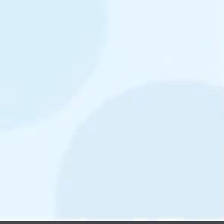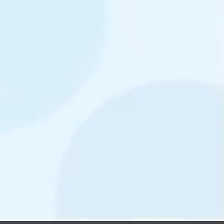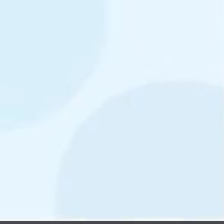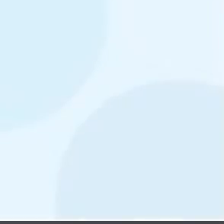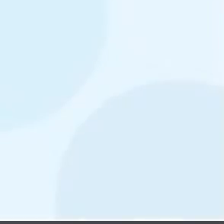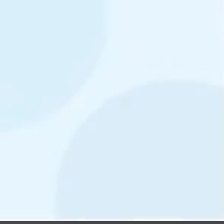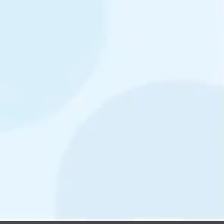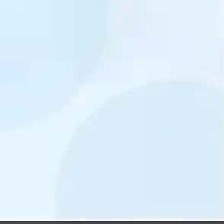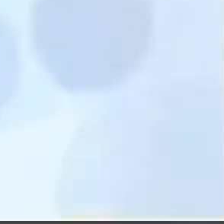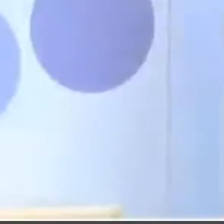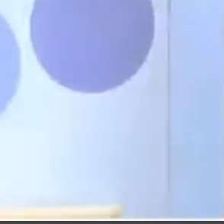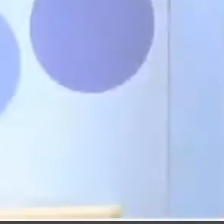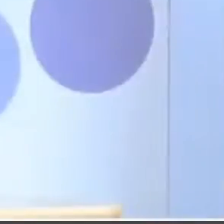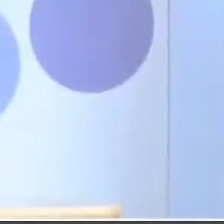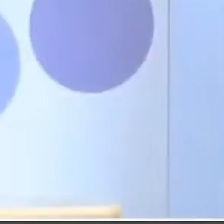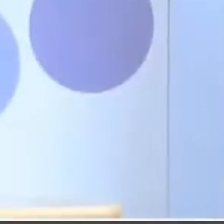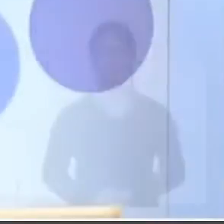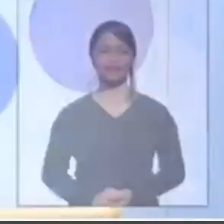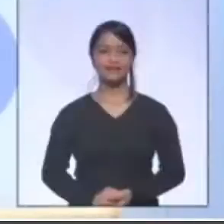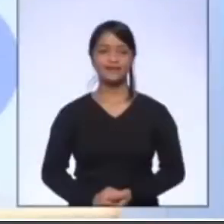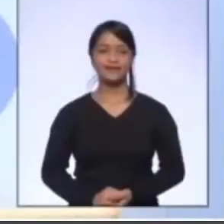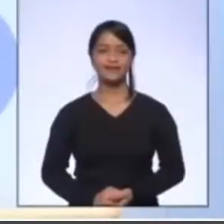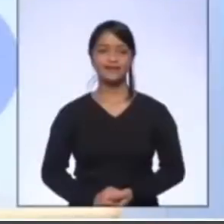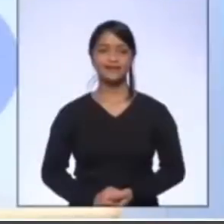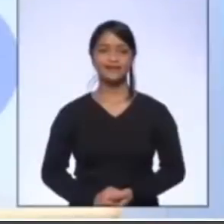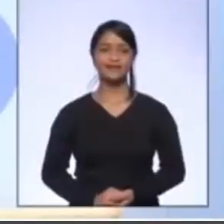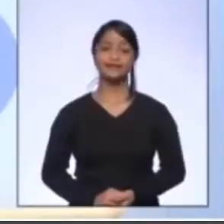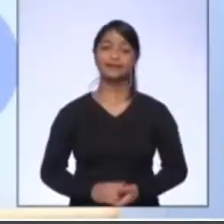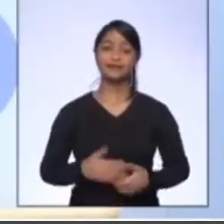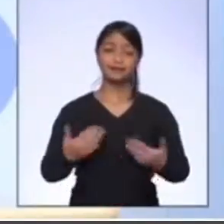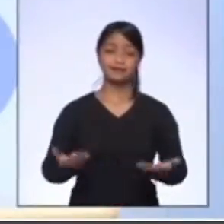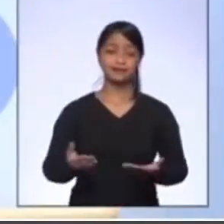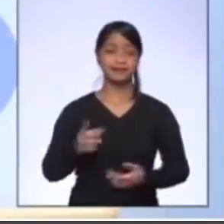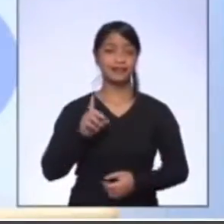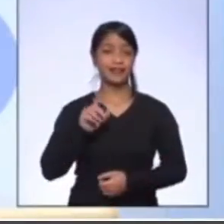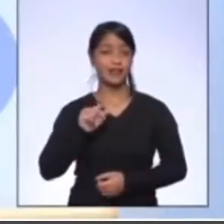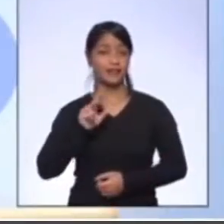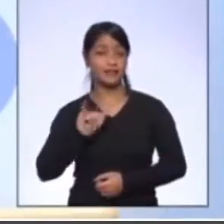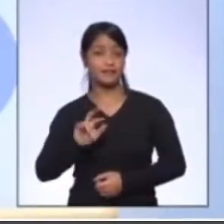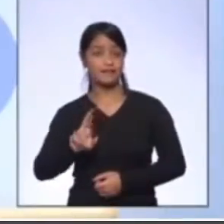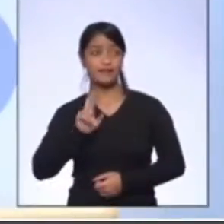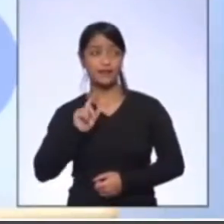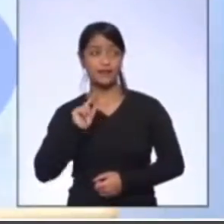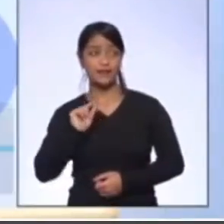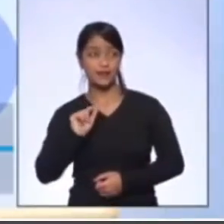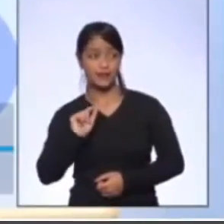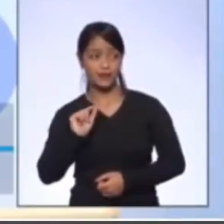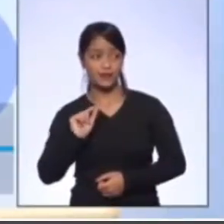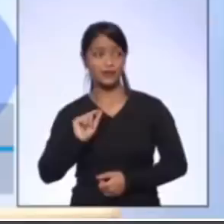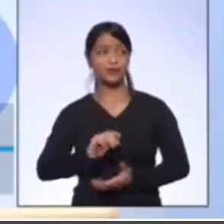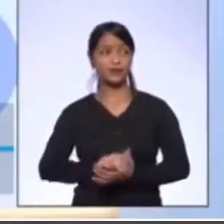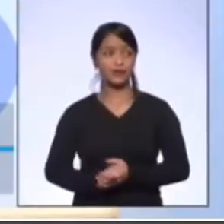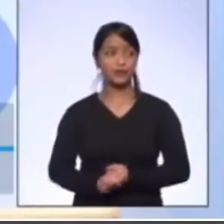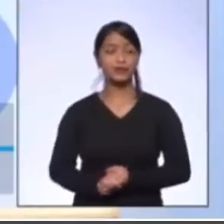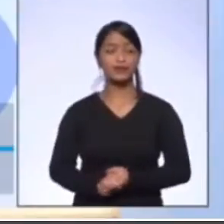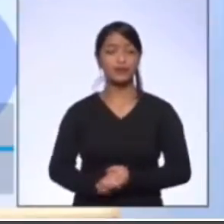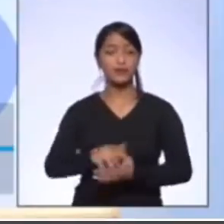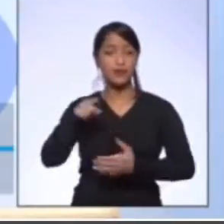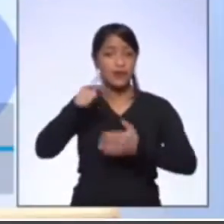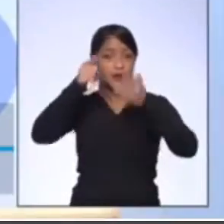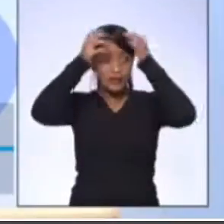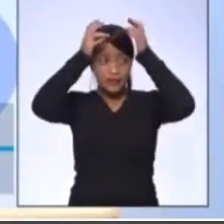e é vamos começar aqui com o davi para o mini pcie eu acho que é isso é sistema nervoso